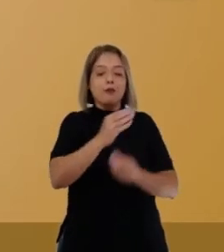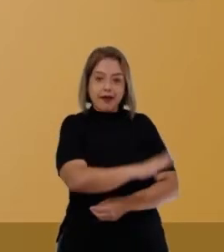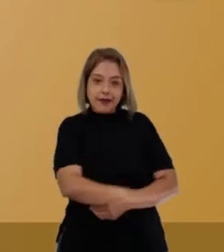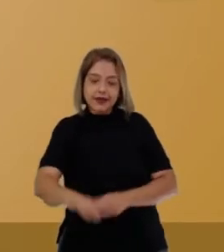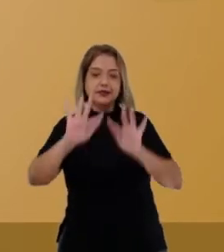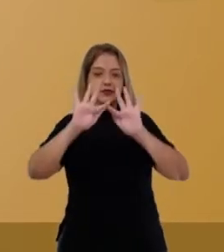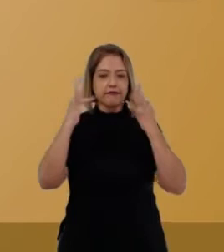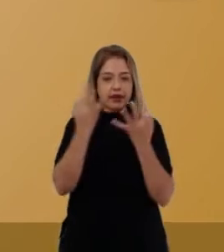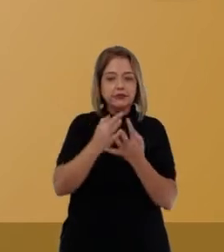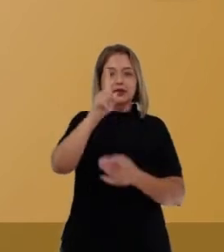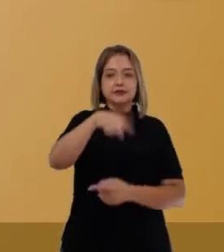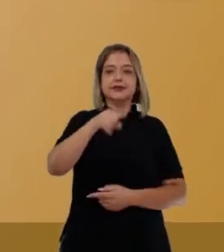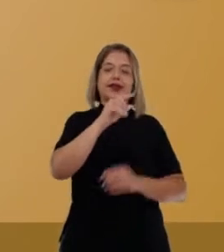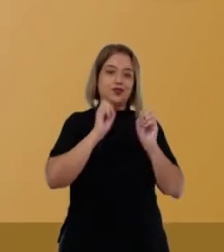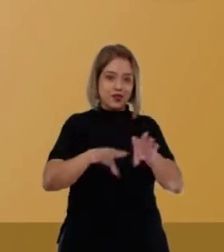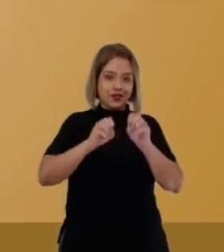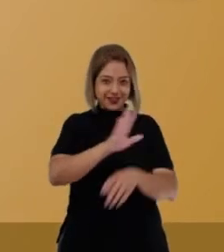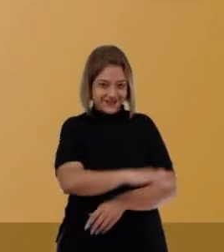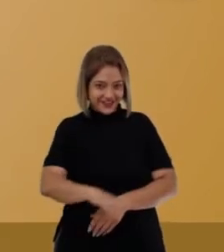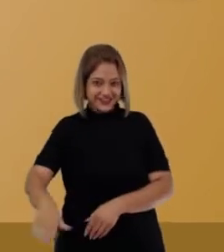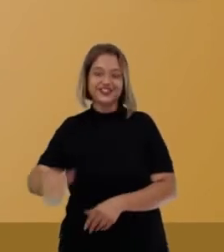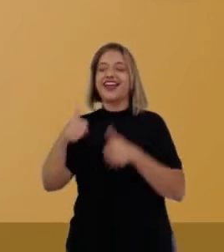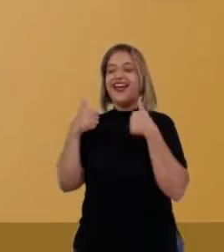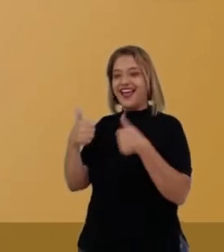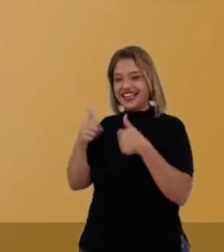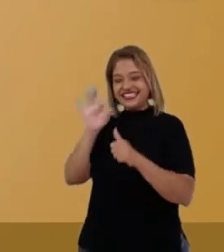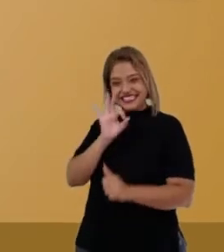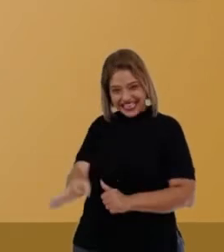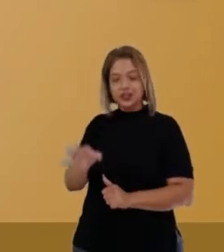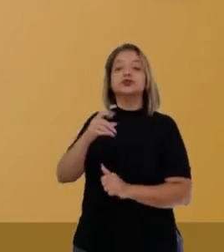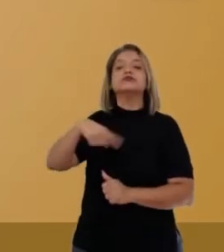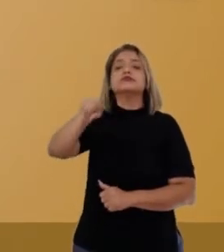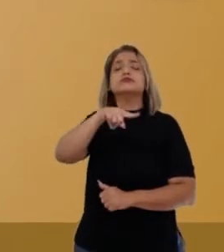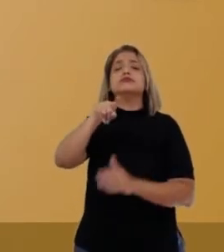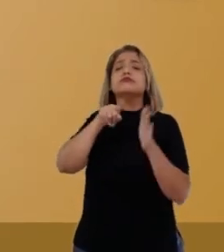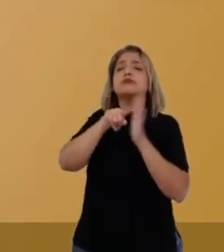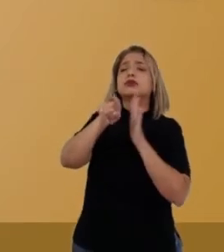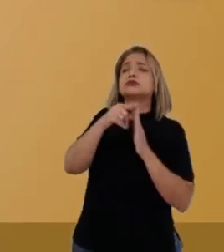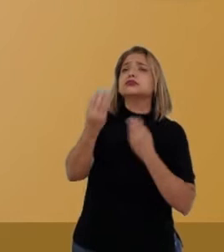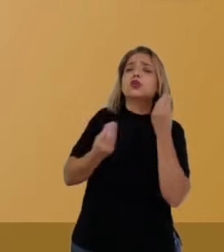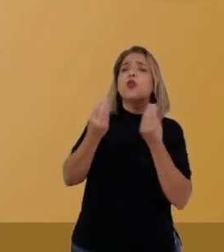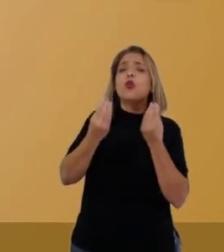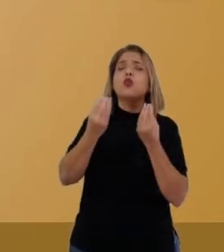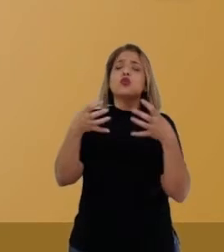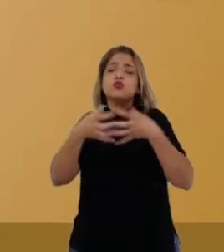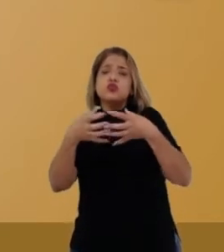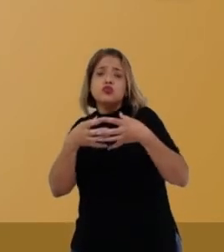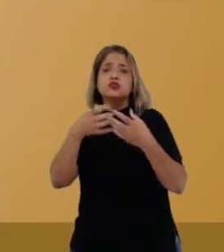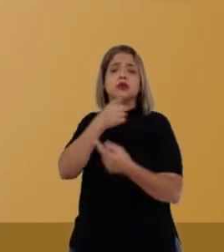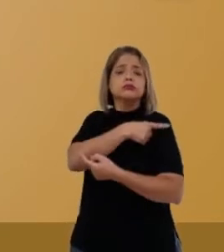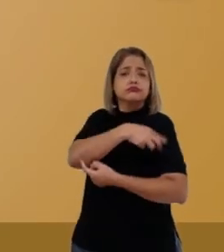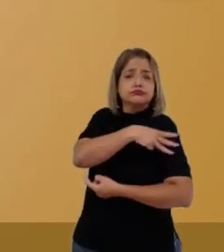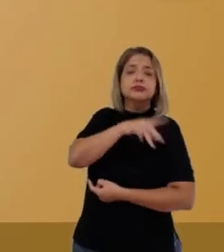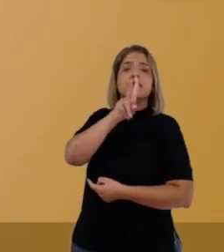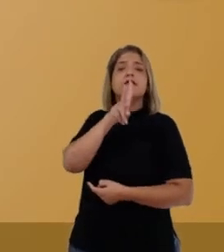crianças e famílias da educação infantil. É isso mesmo. Mas vocês devem estar se perguntando, quais turmas, séries, fazem parte